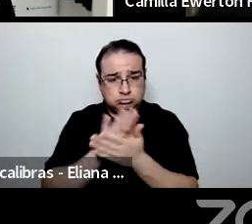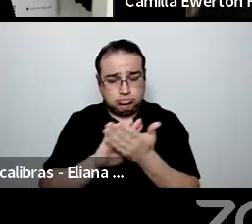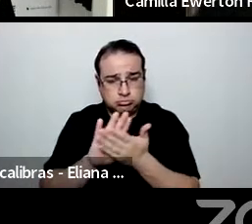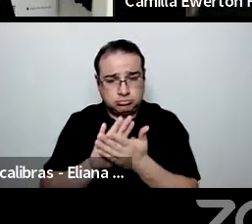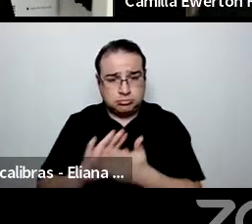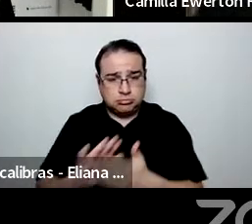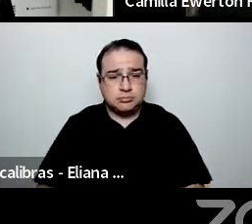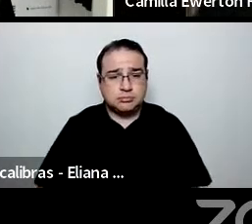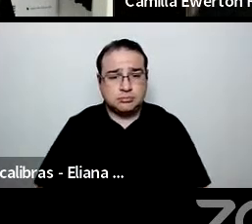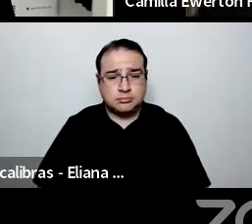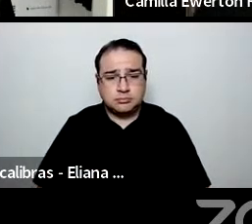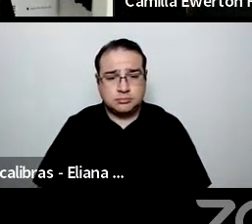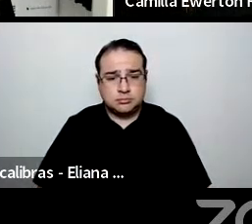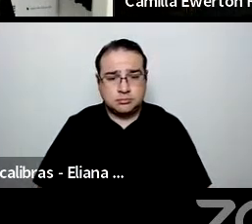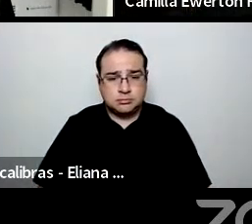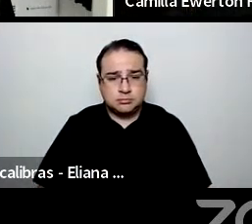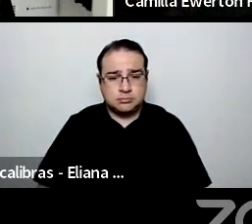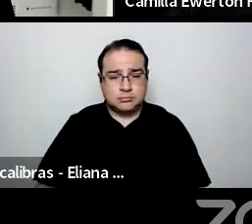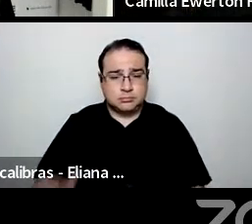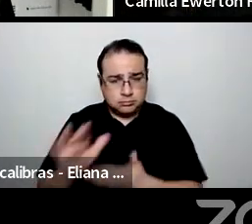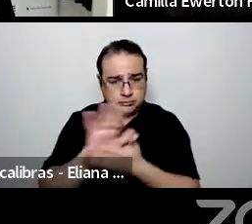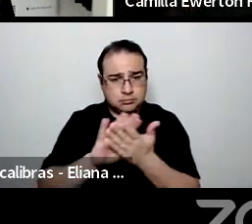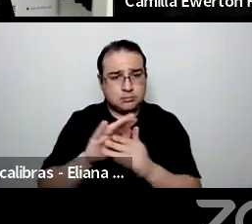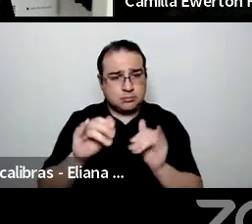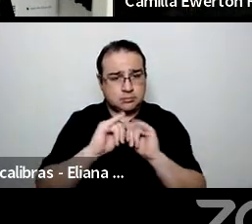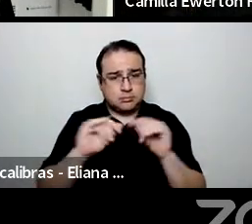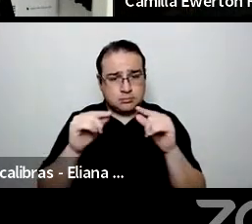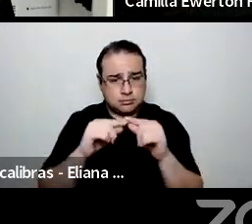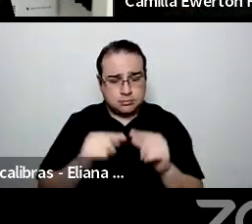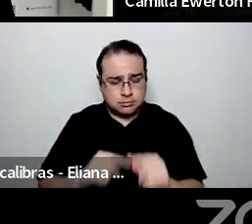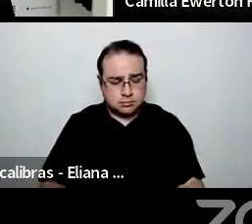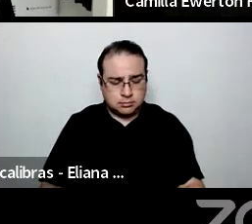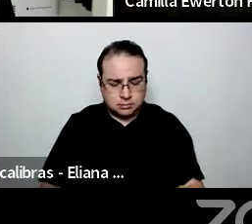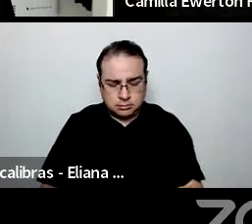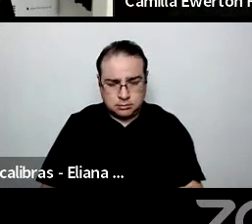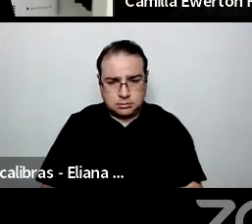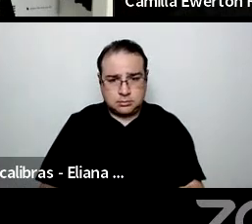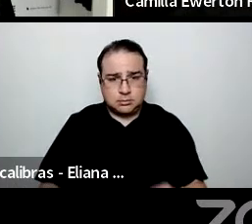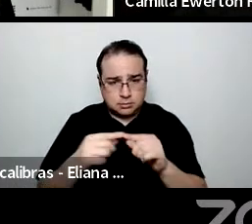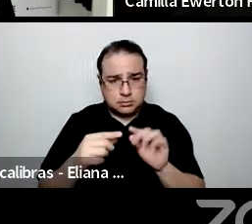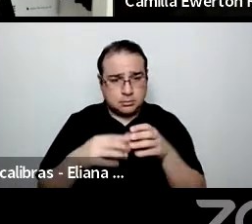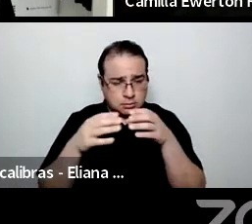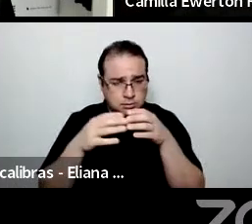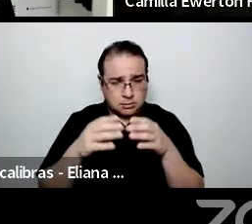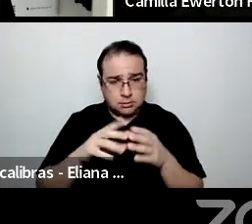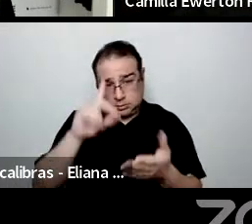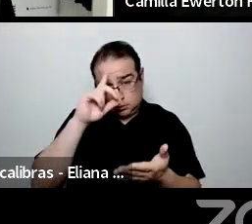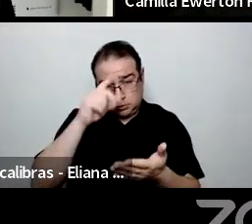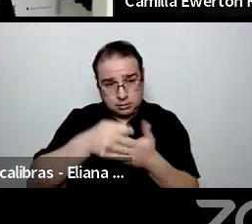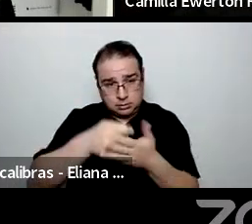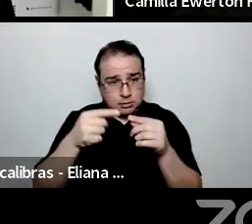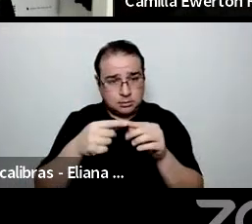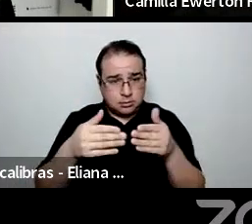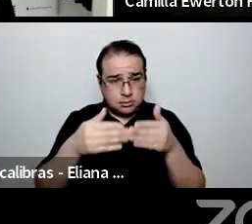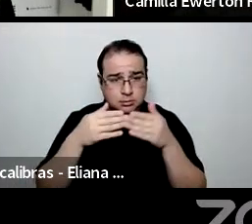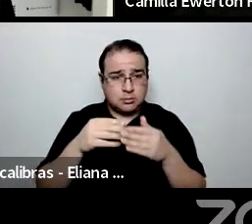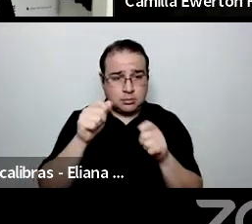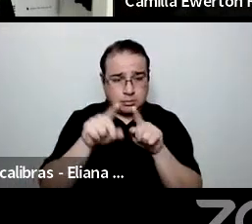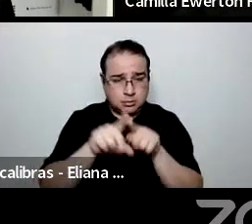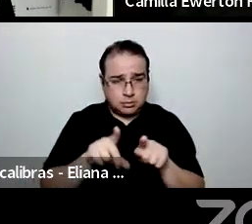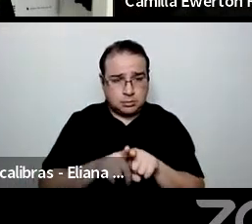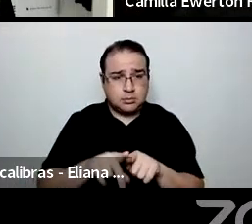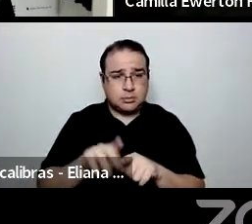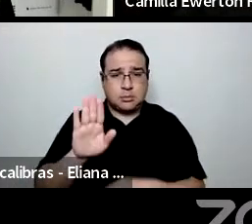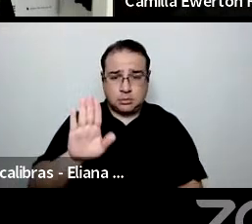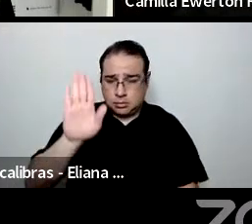sentido e não havendo programa o resultado por unanimidade esta corte deferiu o pedido de registro da